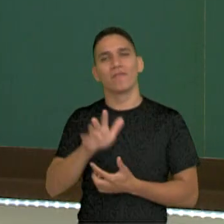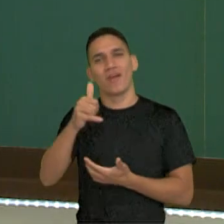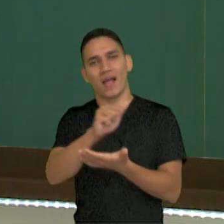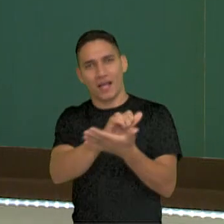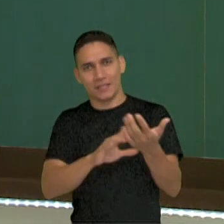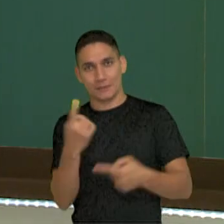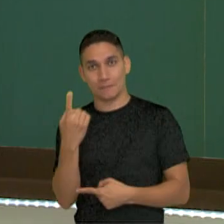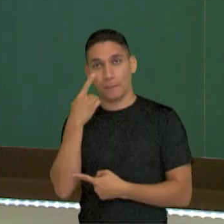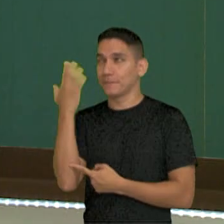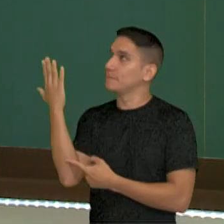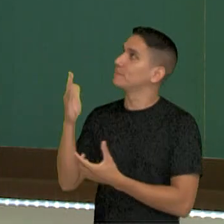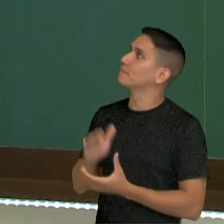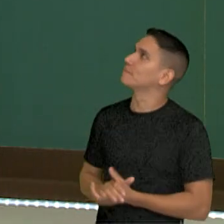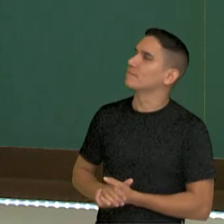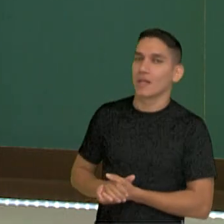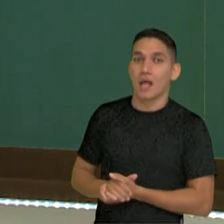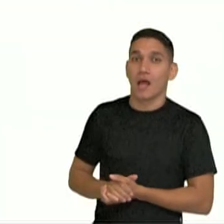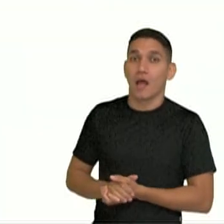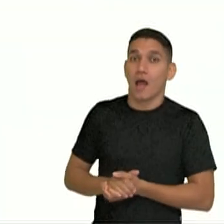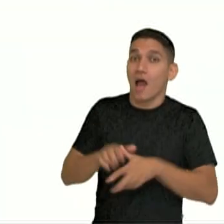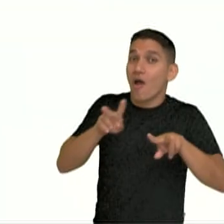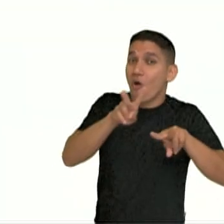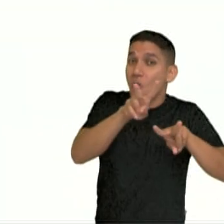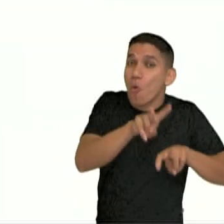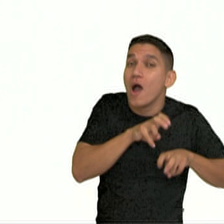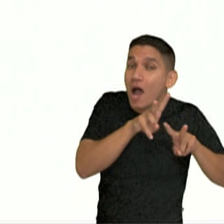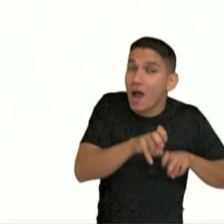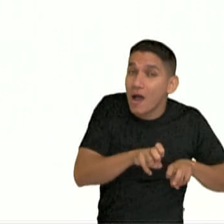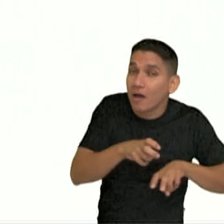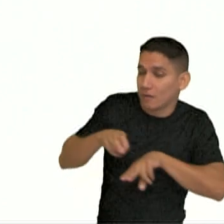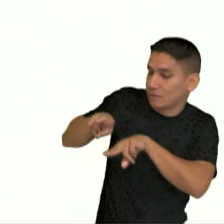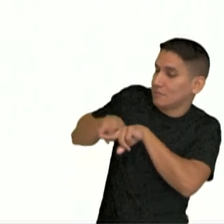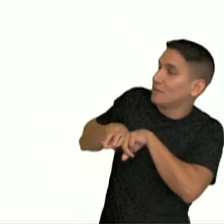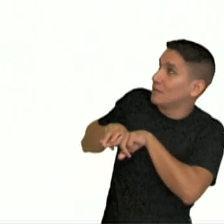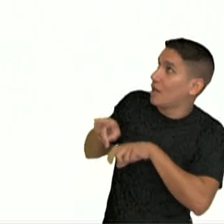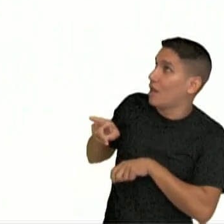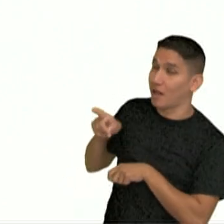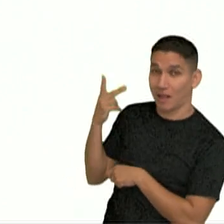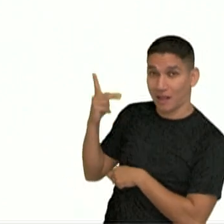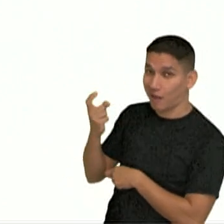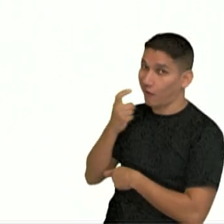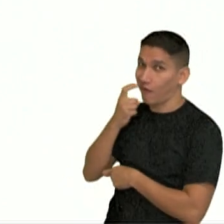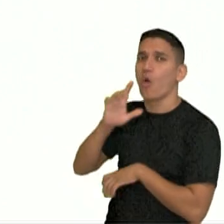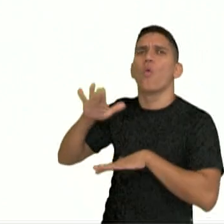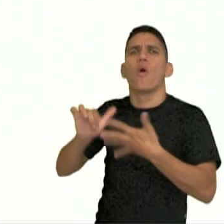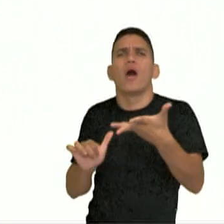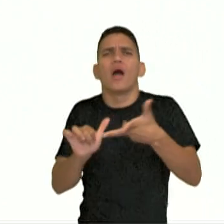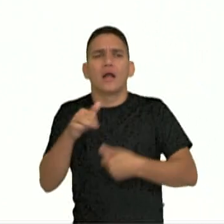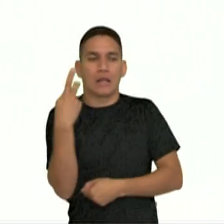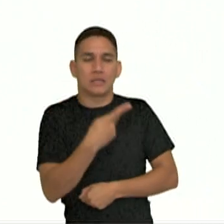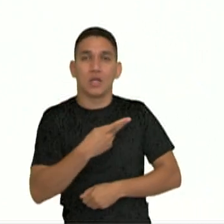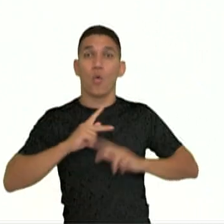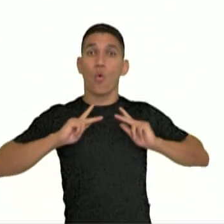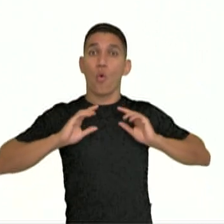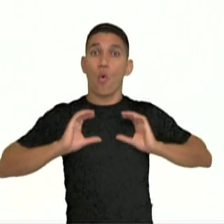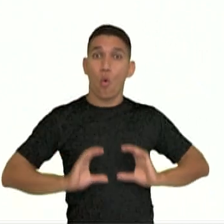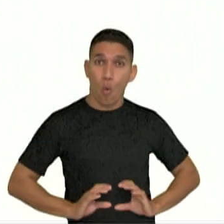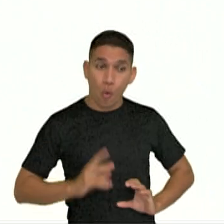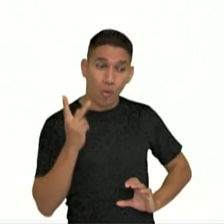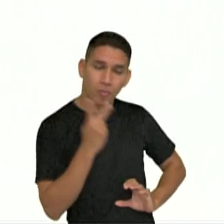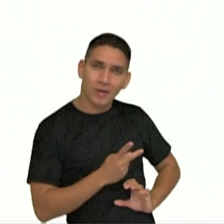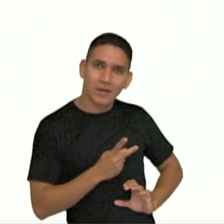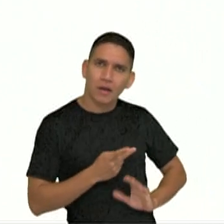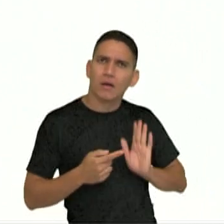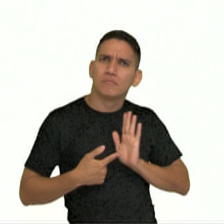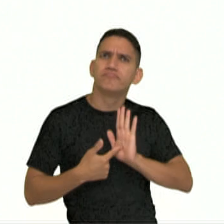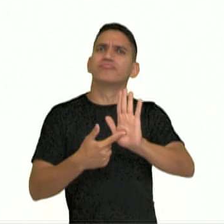No conto Caipira no Dentista, qual elemento no comportamento do paciente desencadeia o